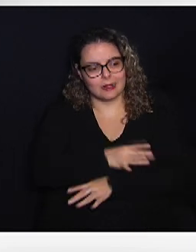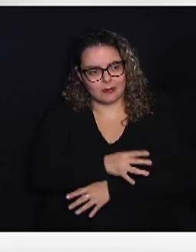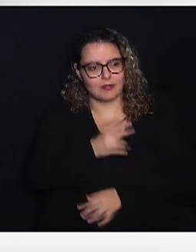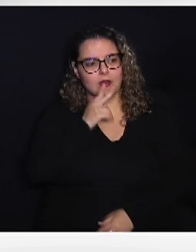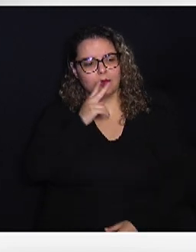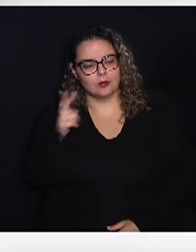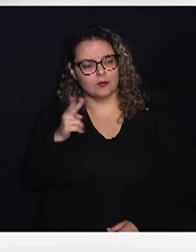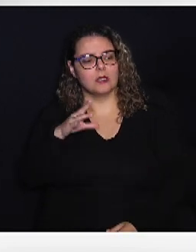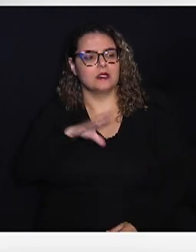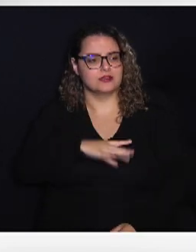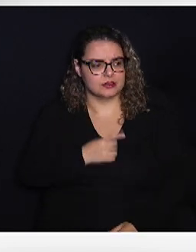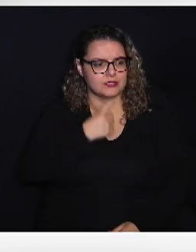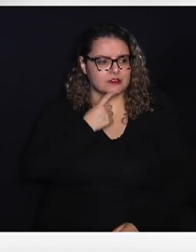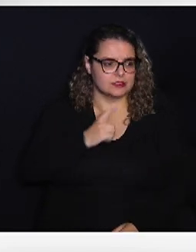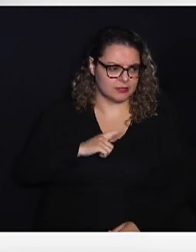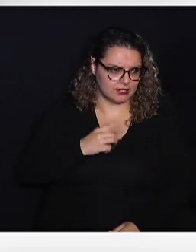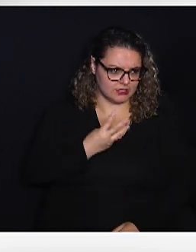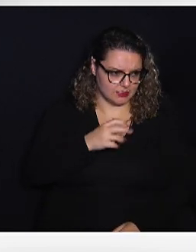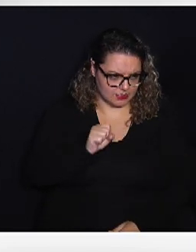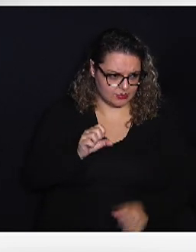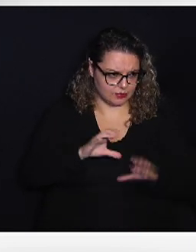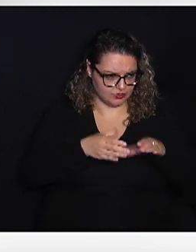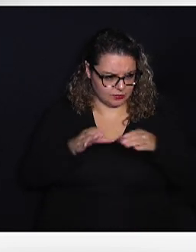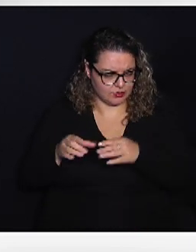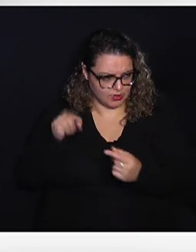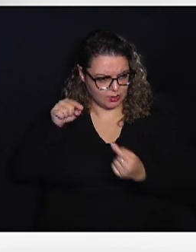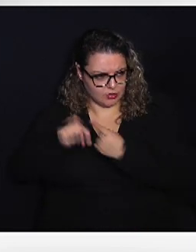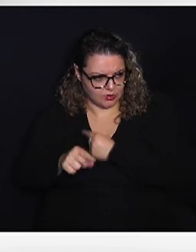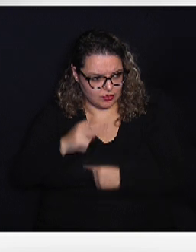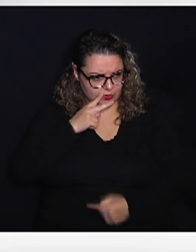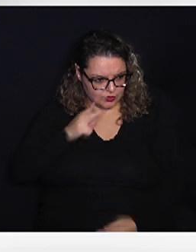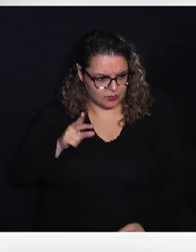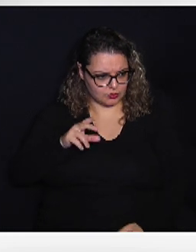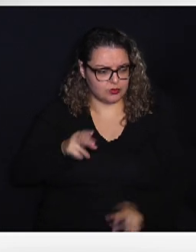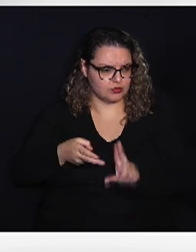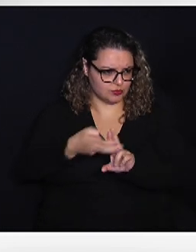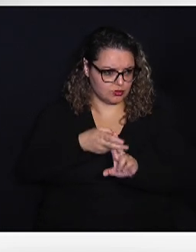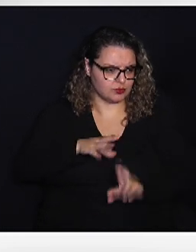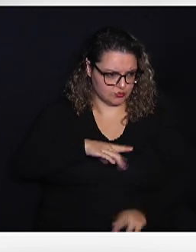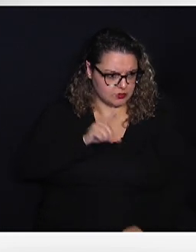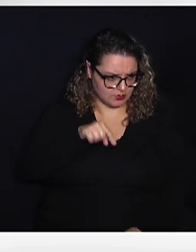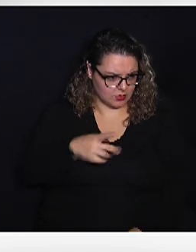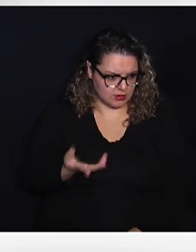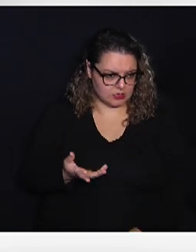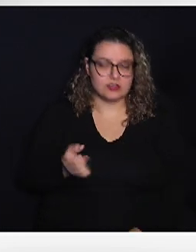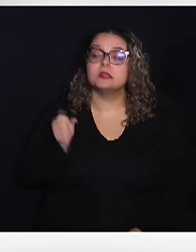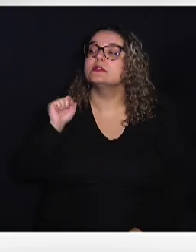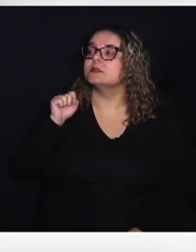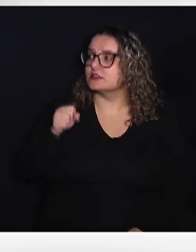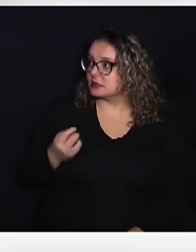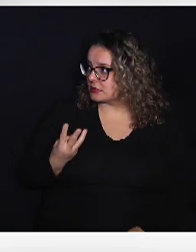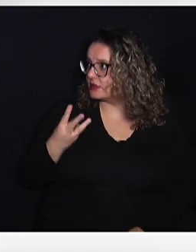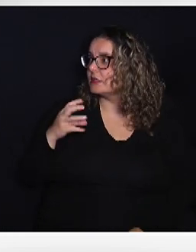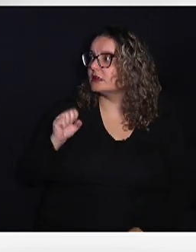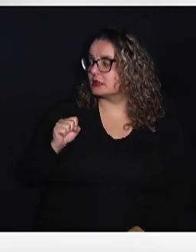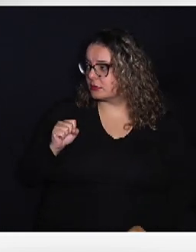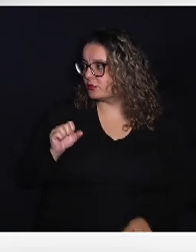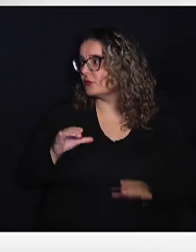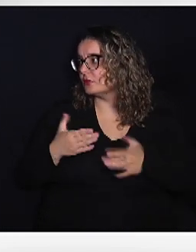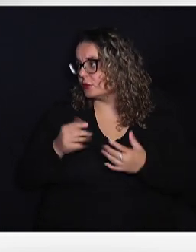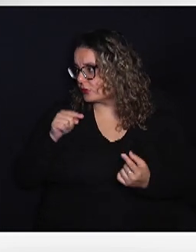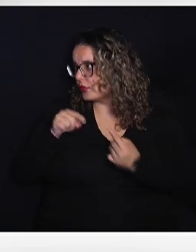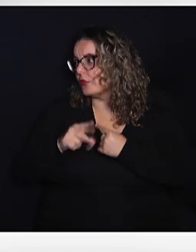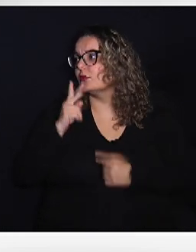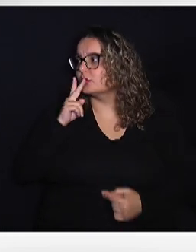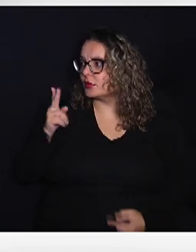Campinas conta com 38 grupos antitabagismo do SUS municipal. Isso, hoje a gente está com 38 grupos antitabagismo